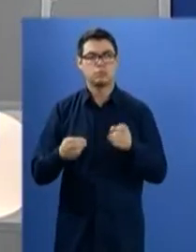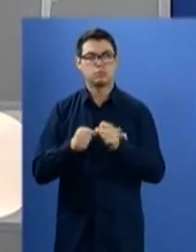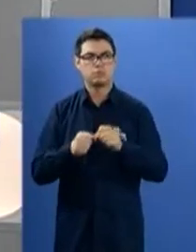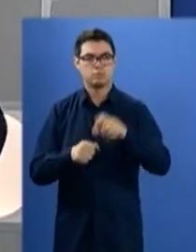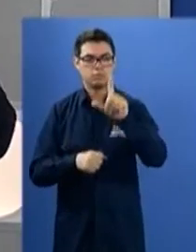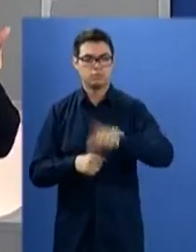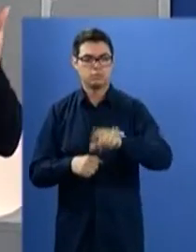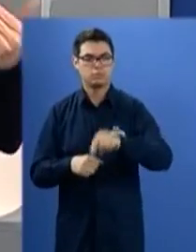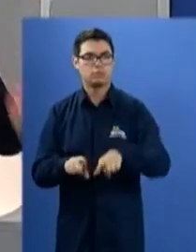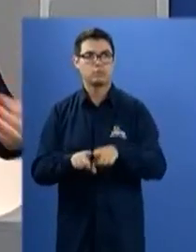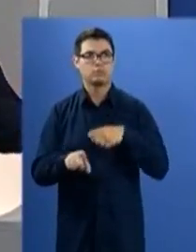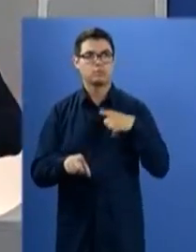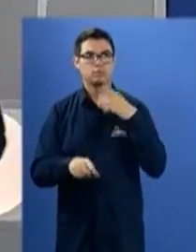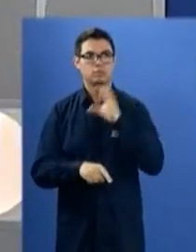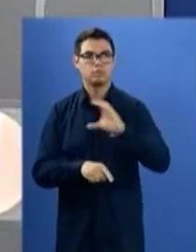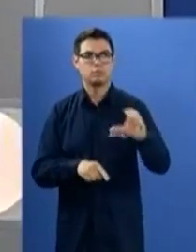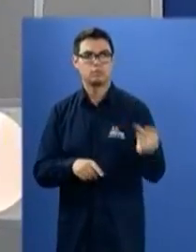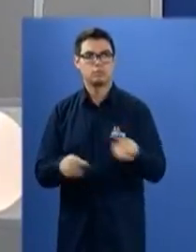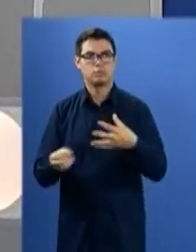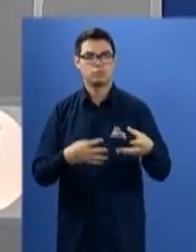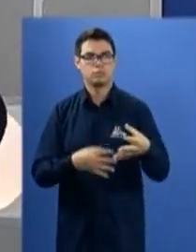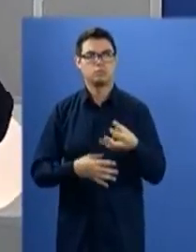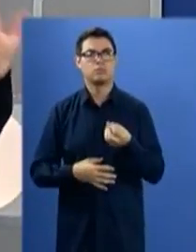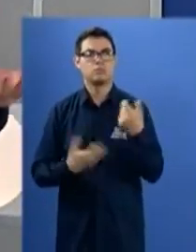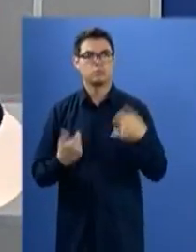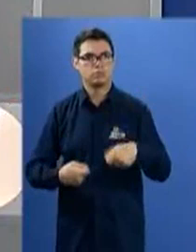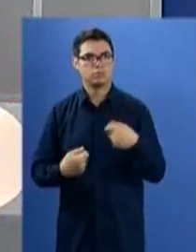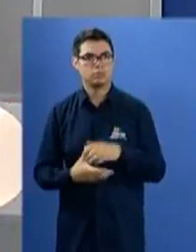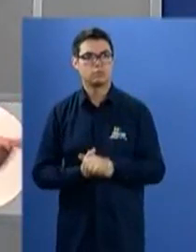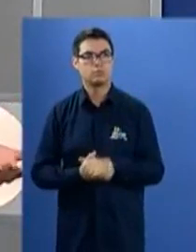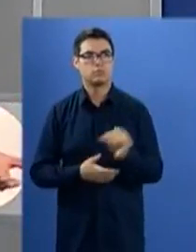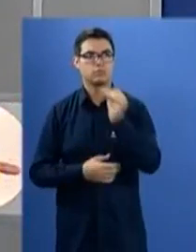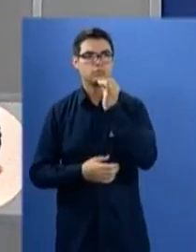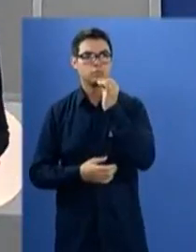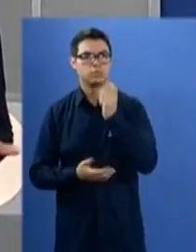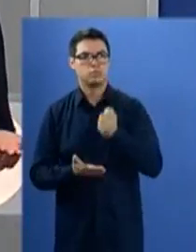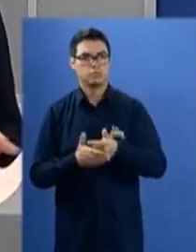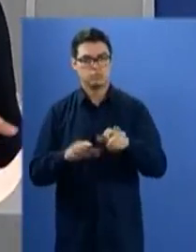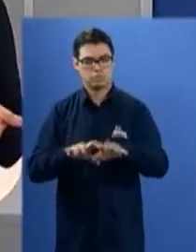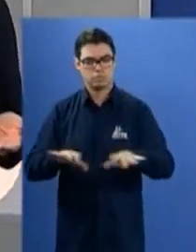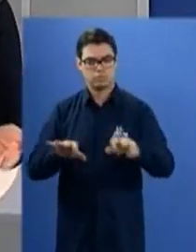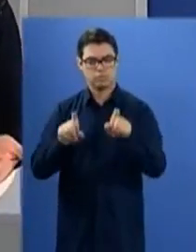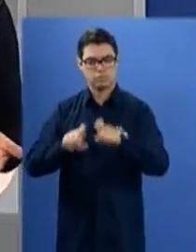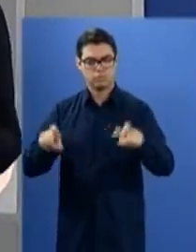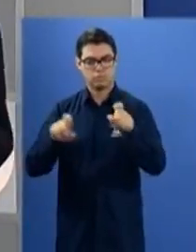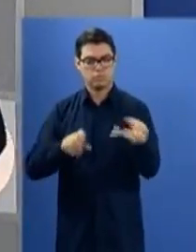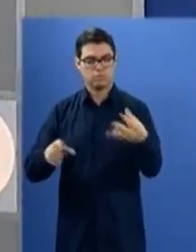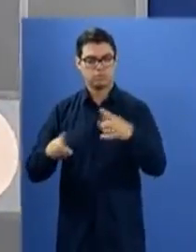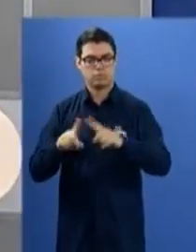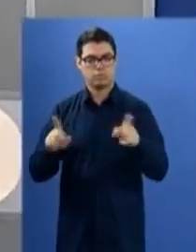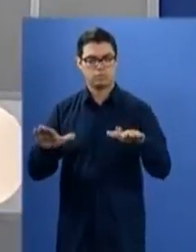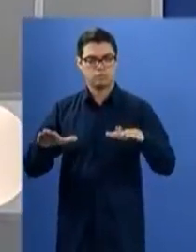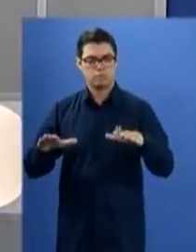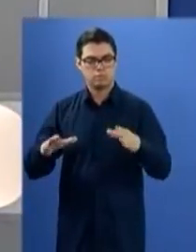para melhorar isso seria investir em inovação. Por exemplo, quando nós compramos um computador novo, não é apenas um aparelho, mas